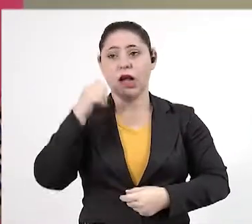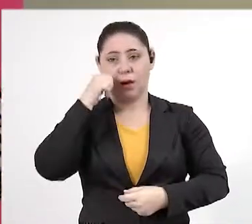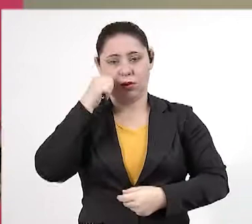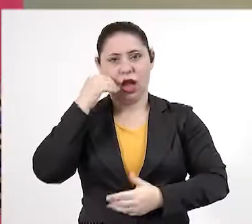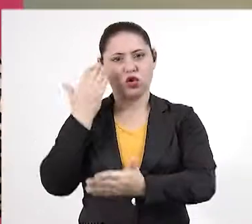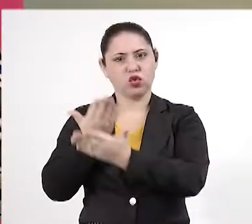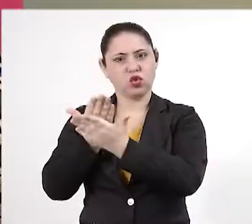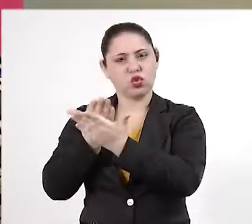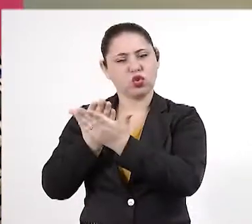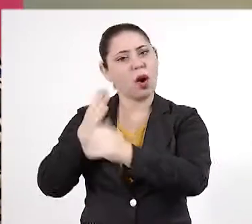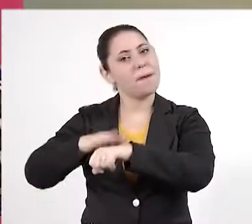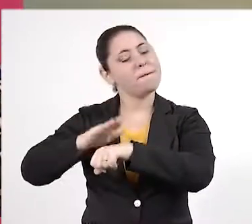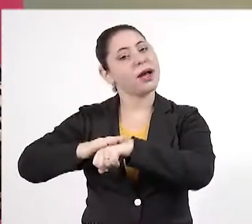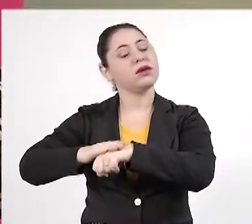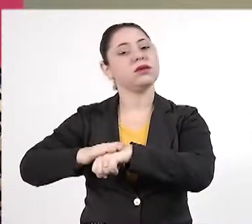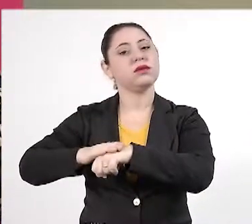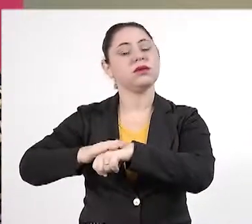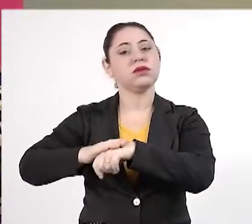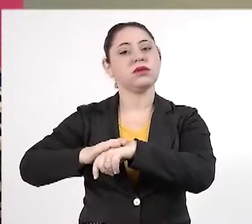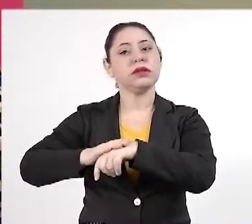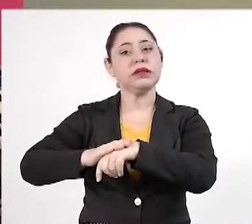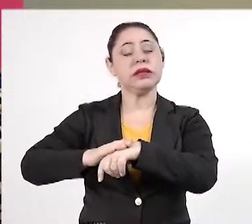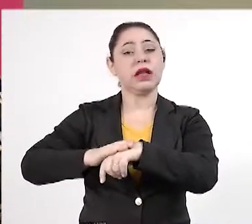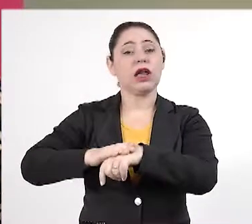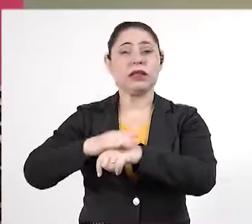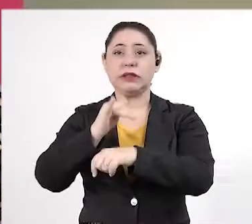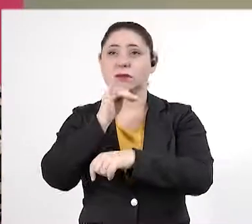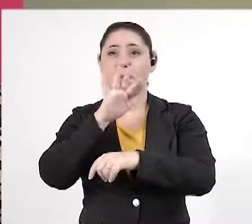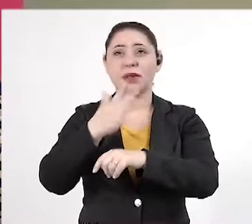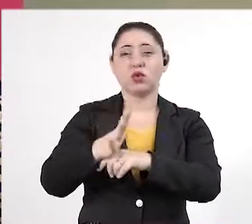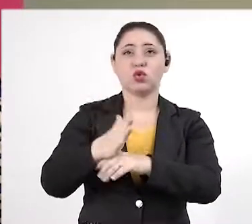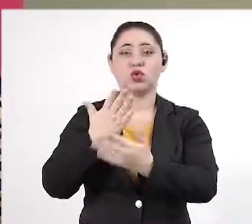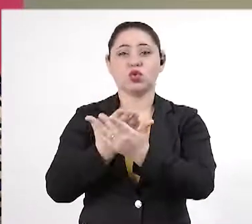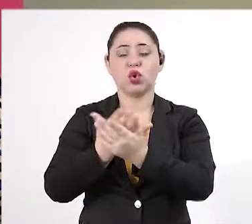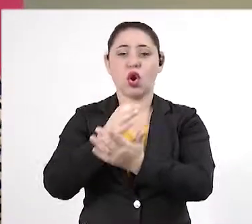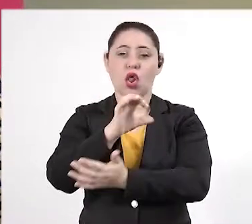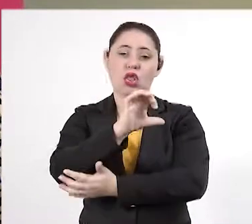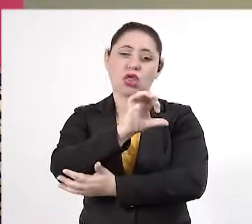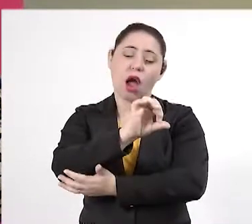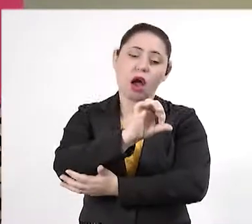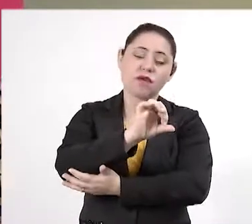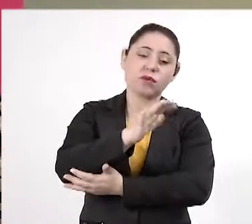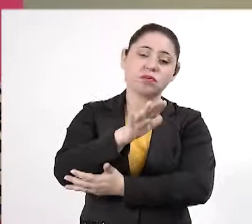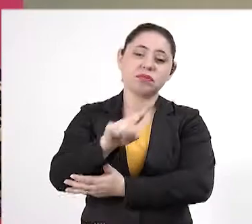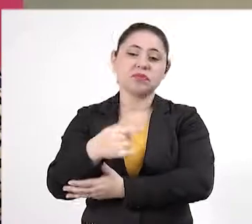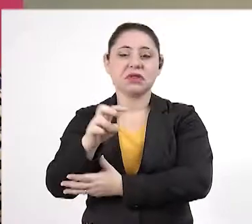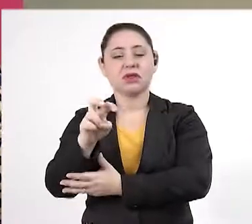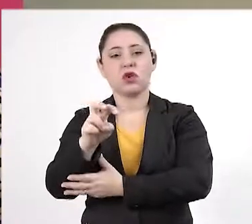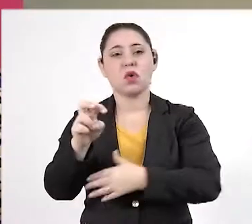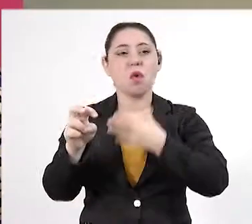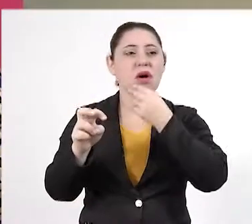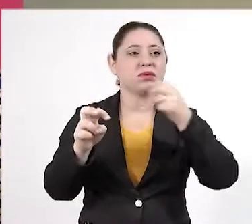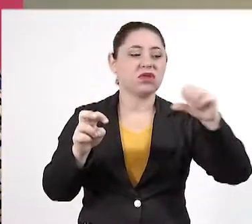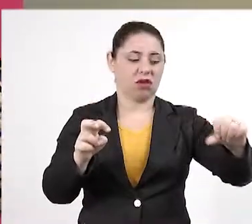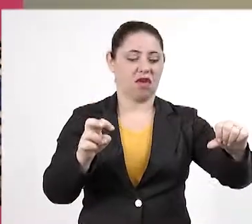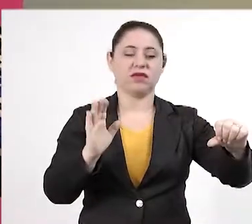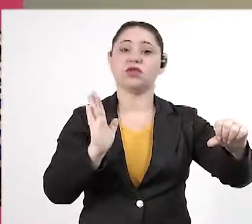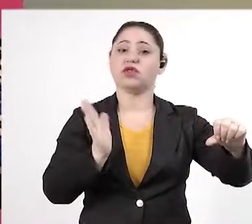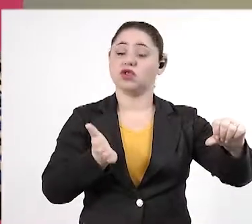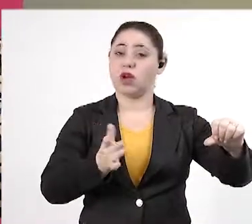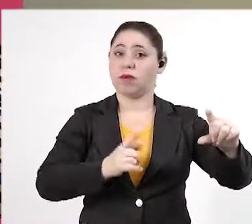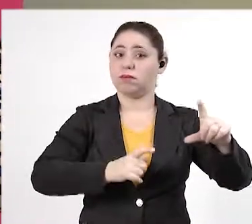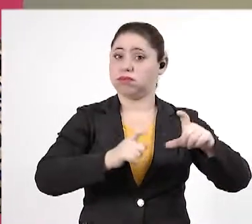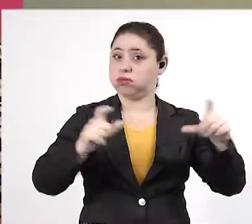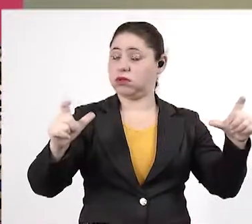A mulher estuda mais, a escolaridade da mulher é de 9 anos e meio em média, do homem é 9 anos, já foi